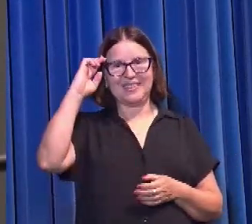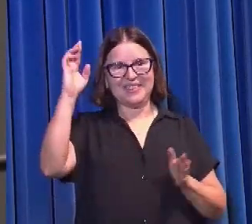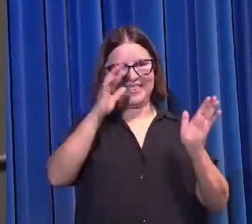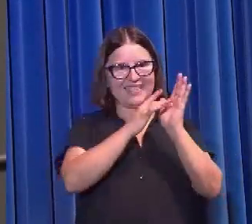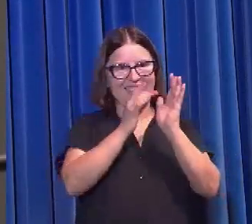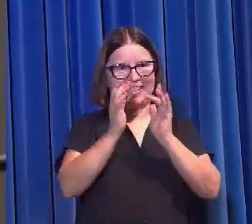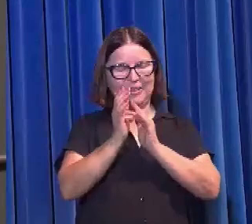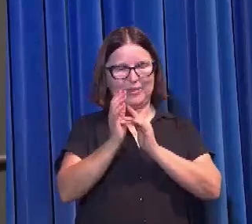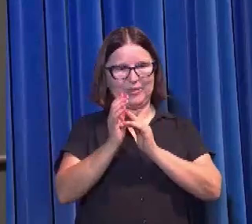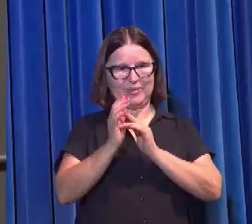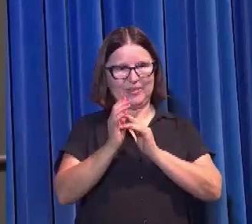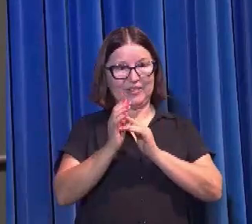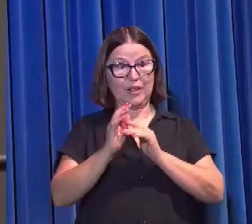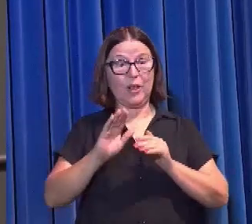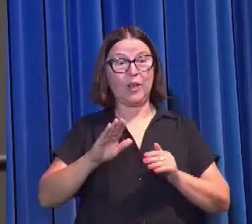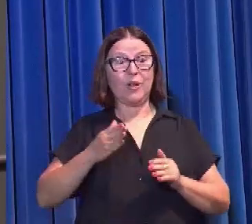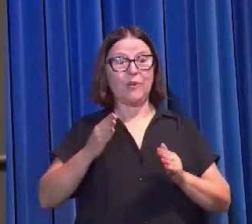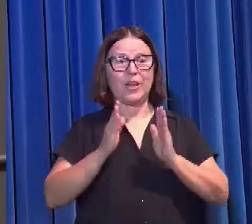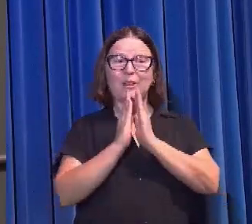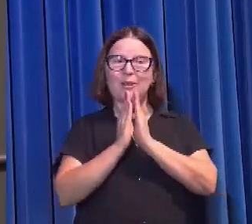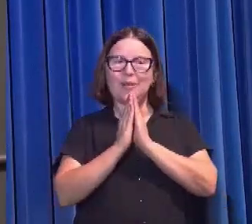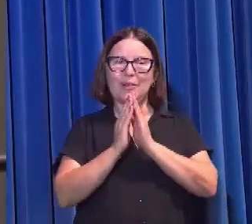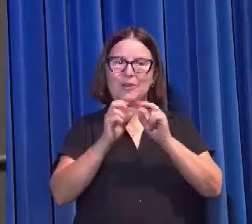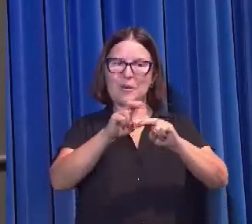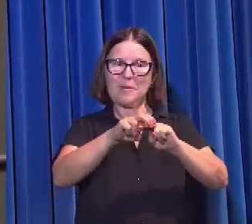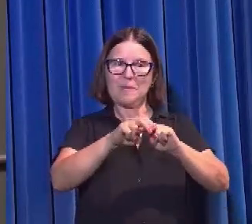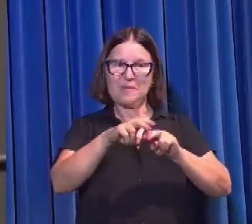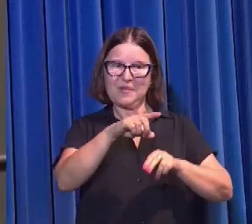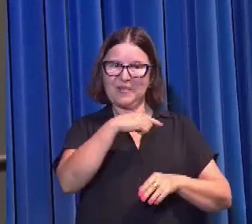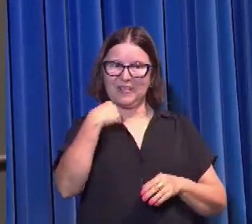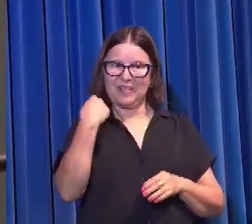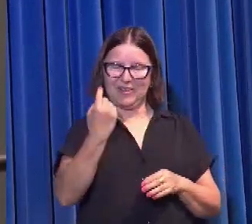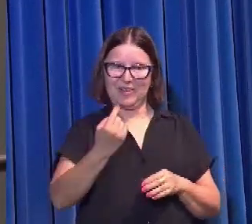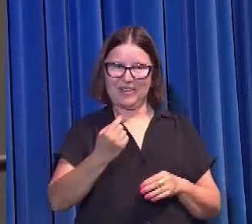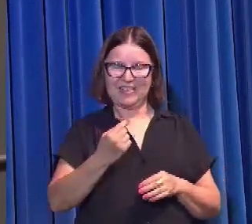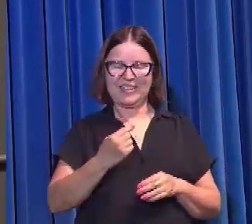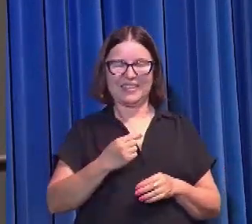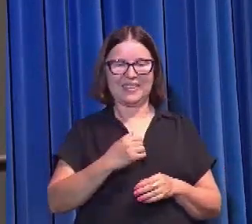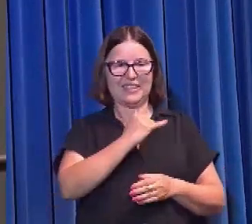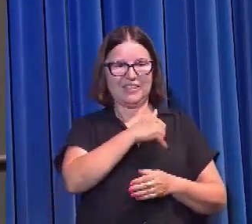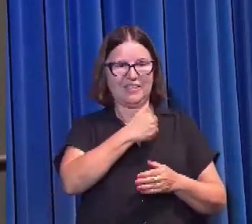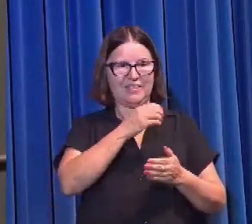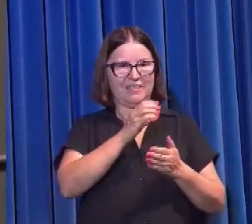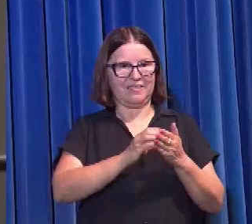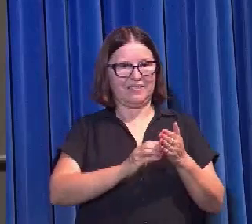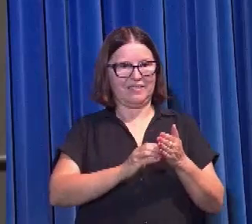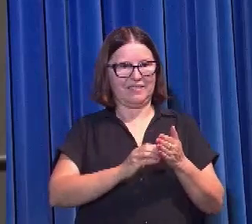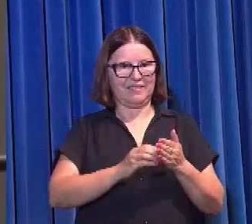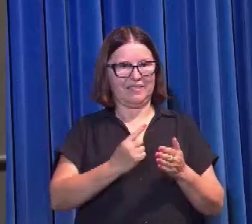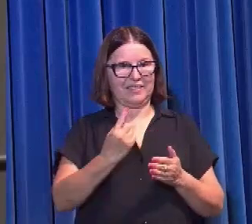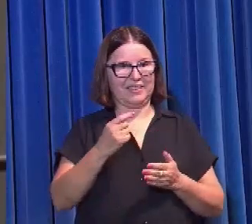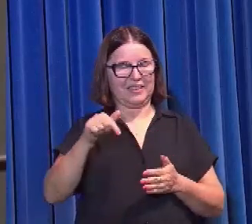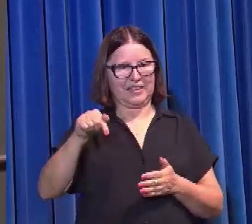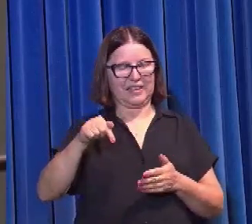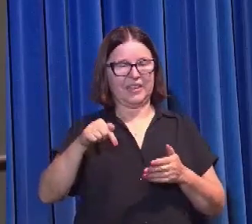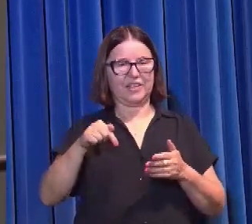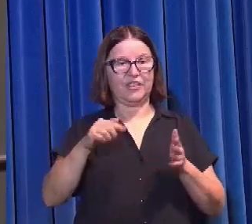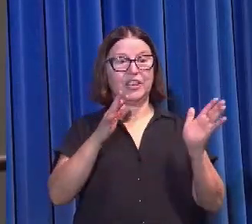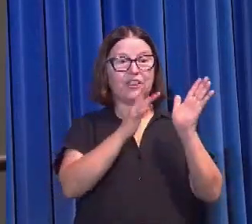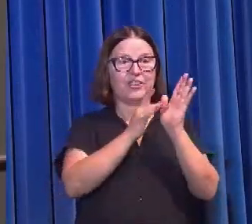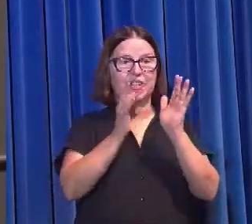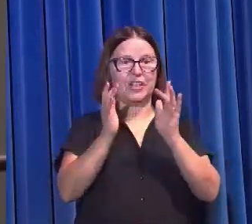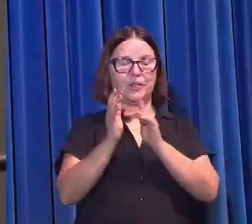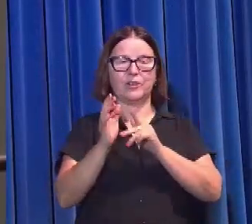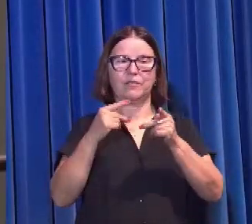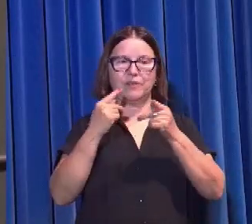orou em nosso favor, João capítulo 17, ele orou assim. Ele orou ao Pai